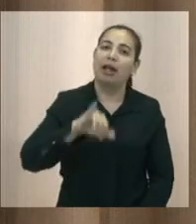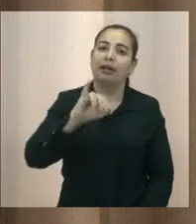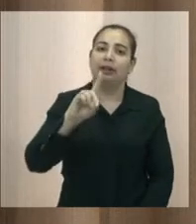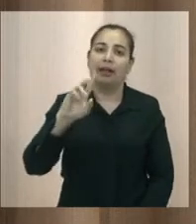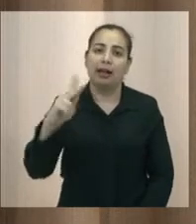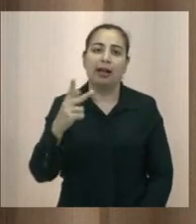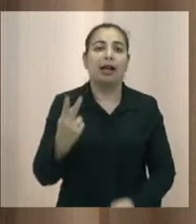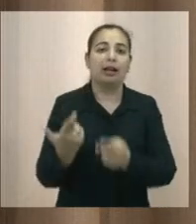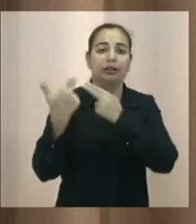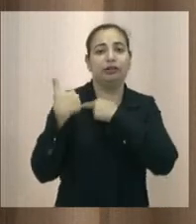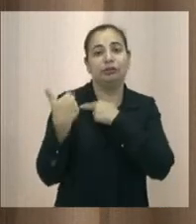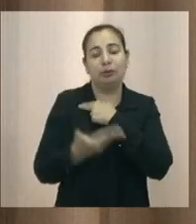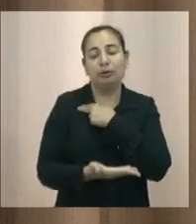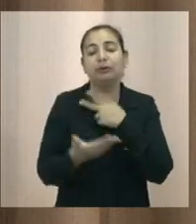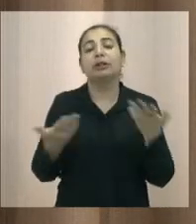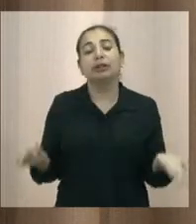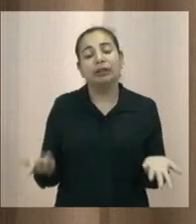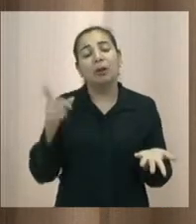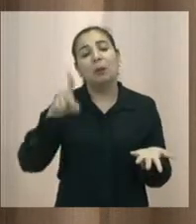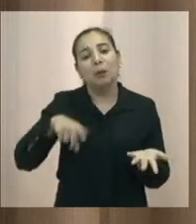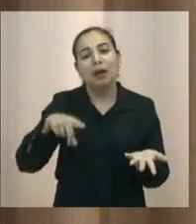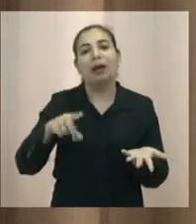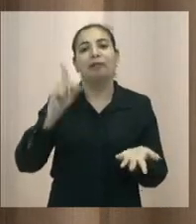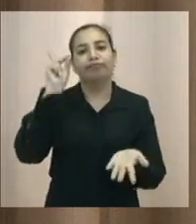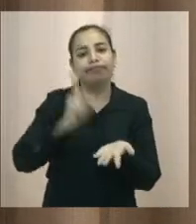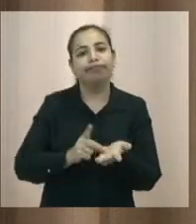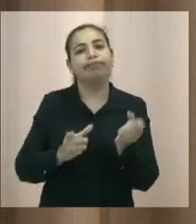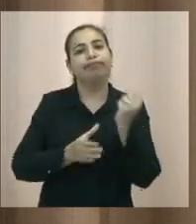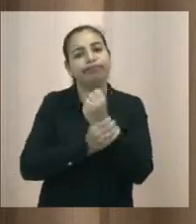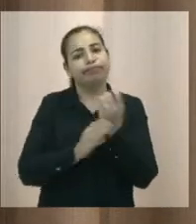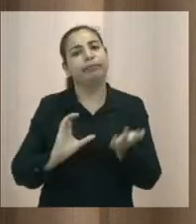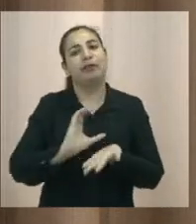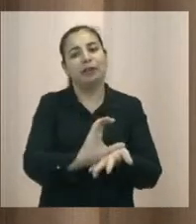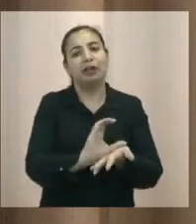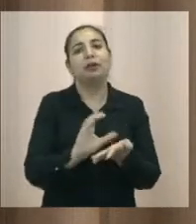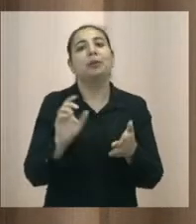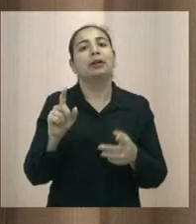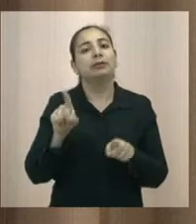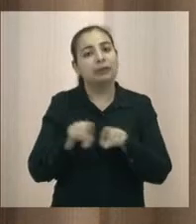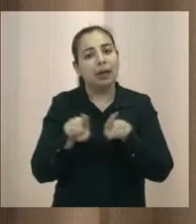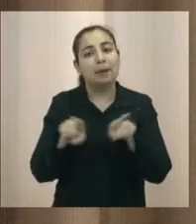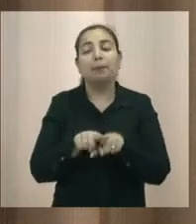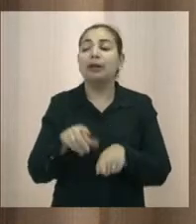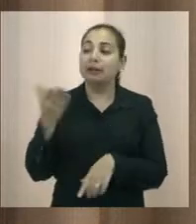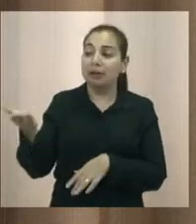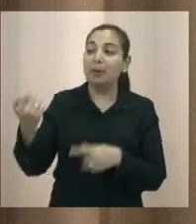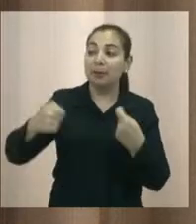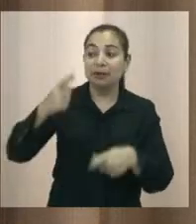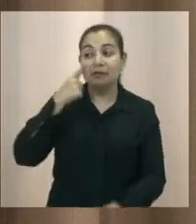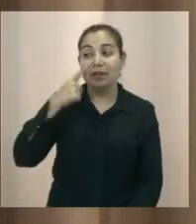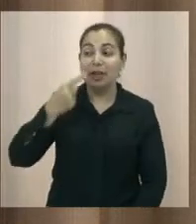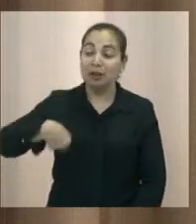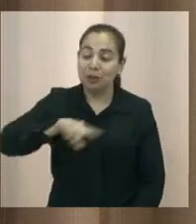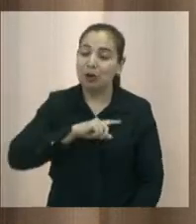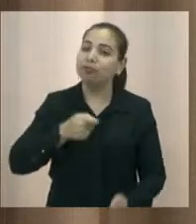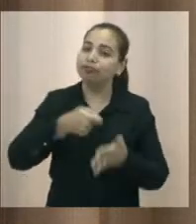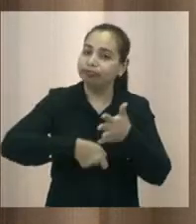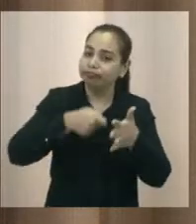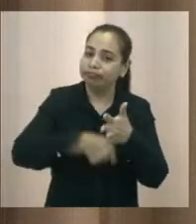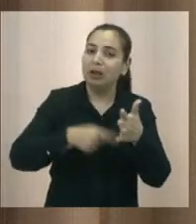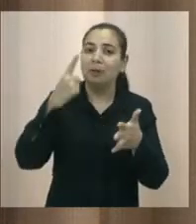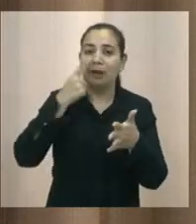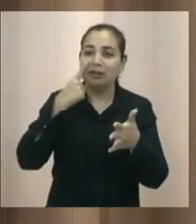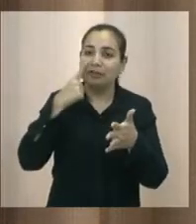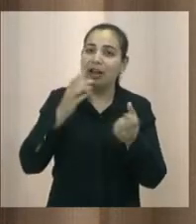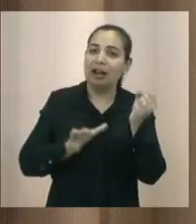Estado. Então, é muito importante realmente assegurar esse investimento e contem aqui com a gente nessa luta, né, para a garantia de melhores